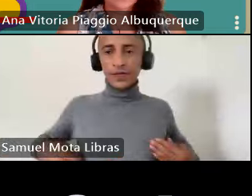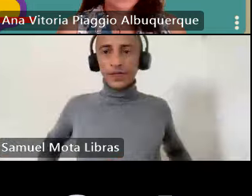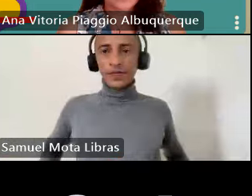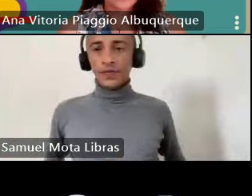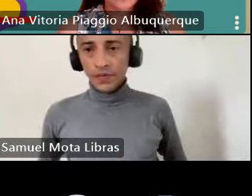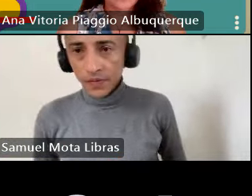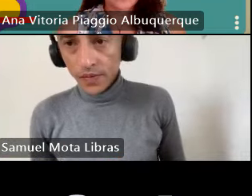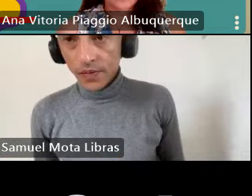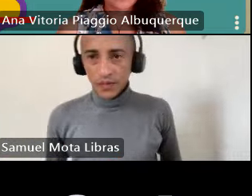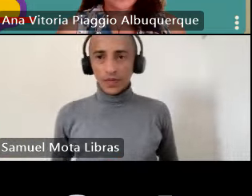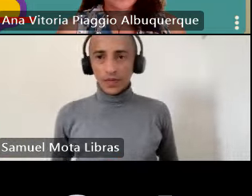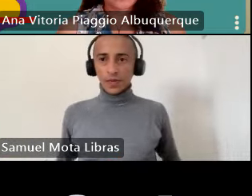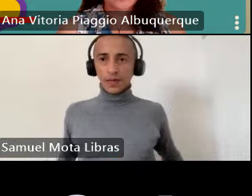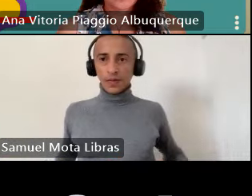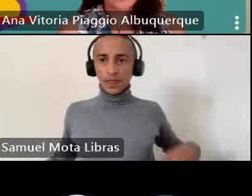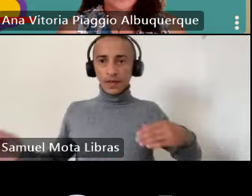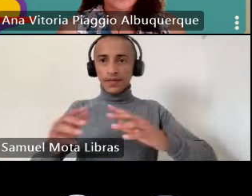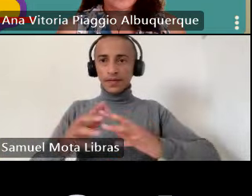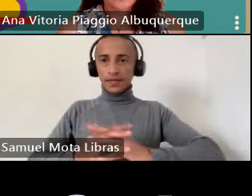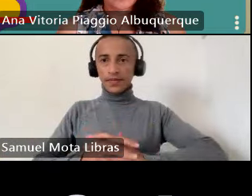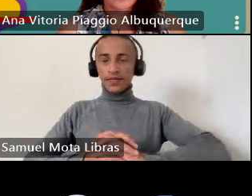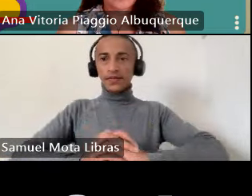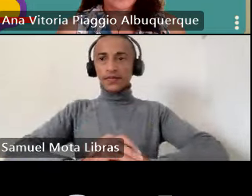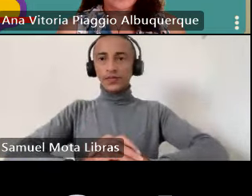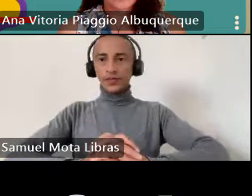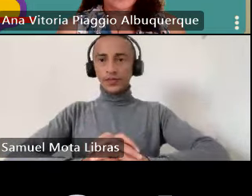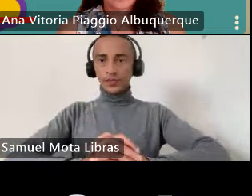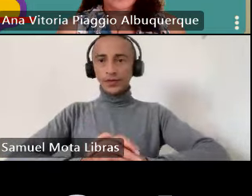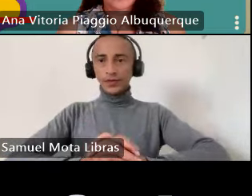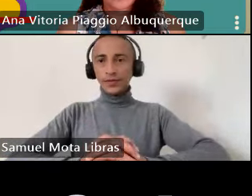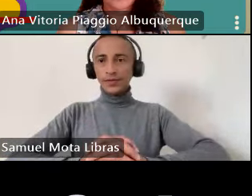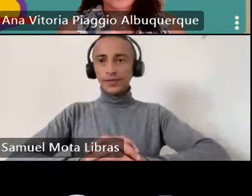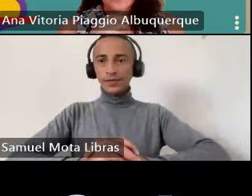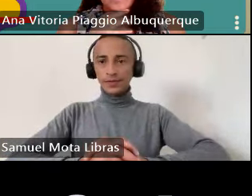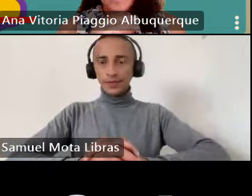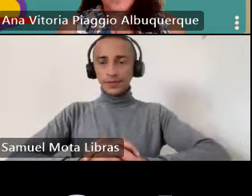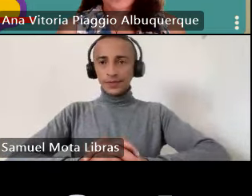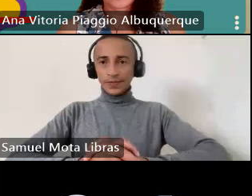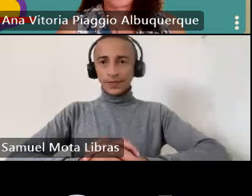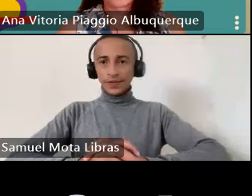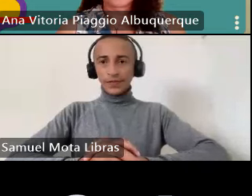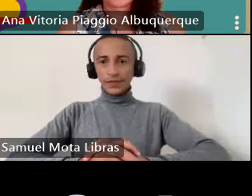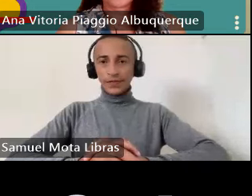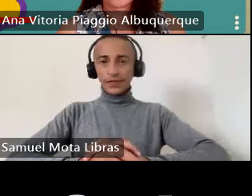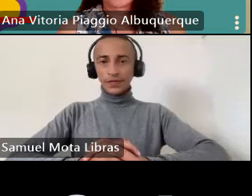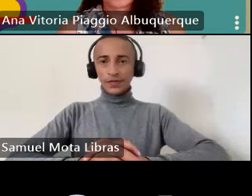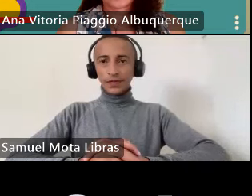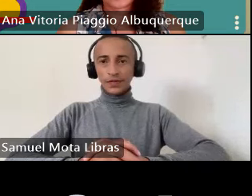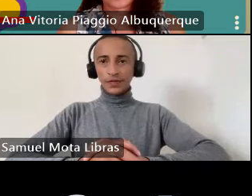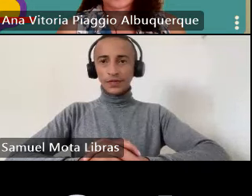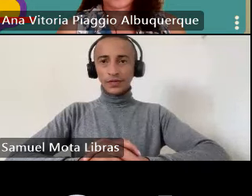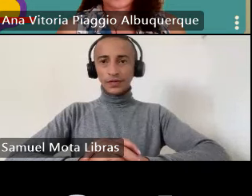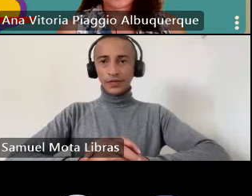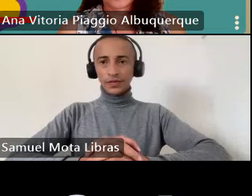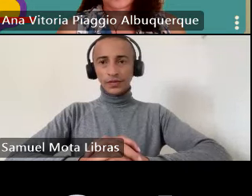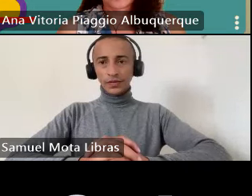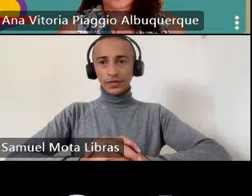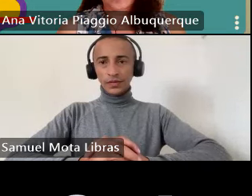sempre se autoavaliando avaliando aquilo que a gente faz e enquanto os líderes e gestores né também enquanto